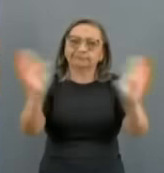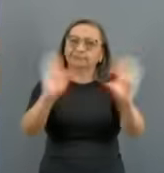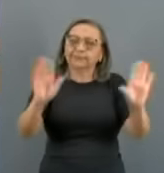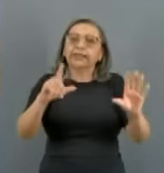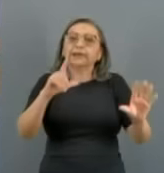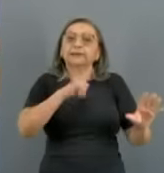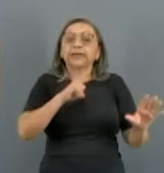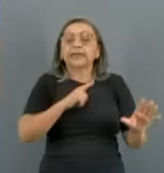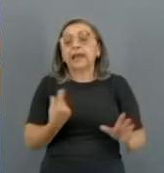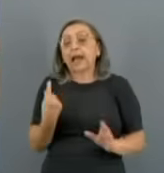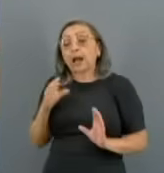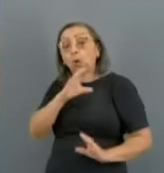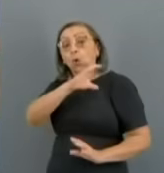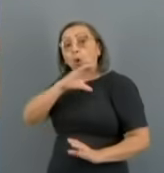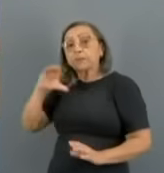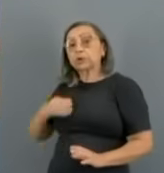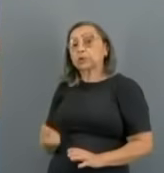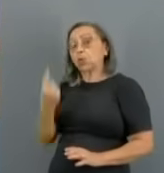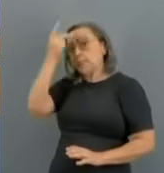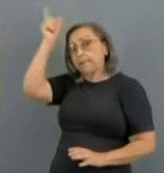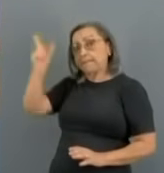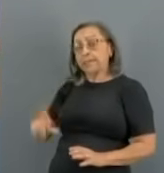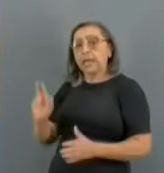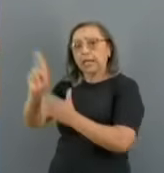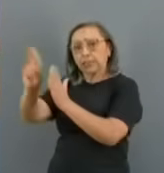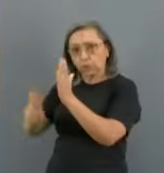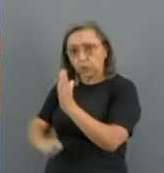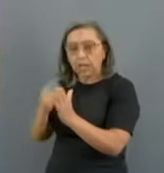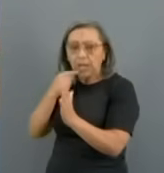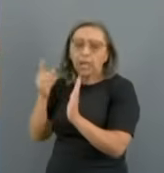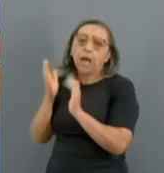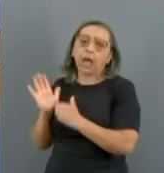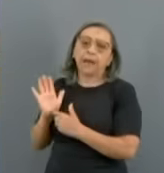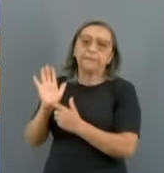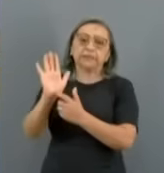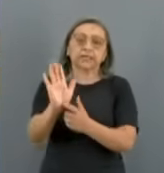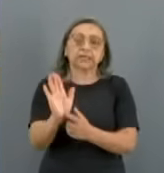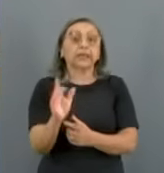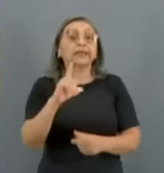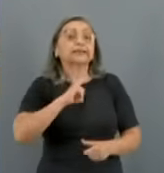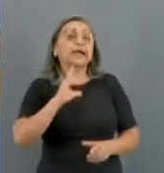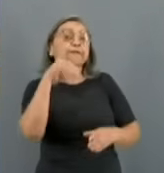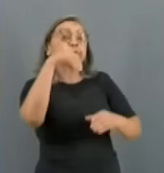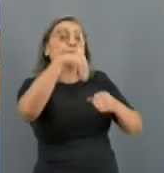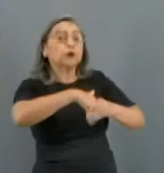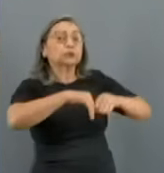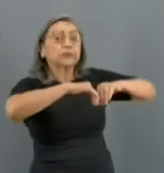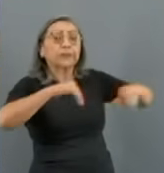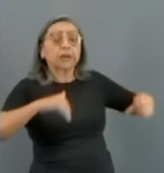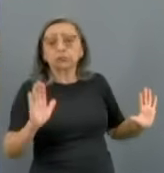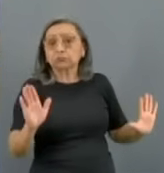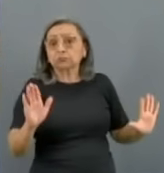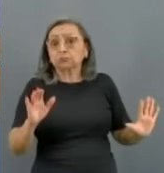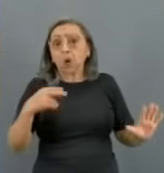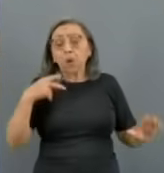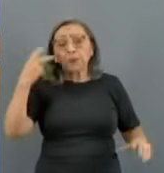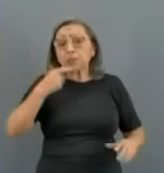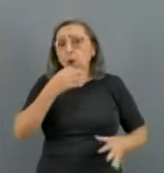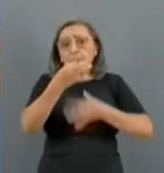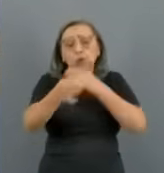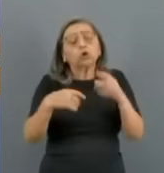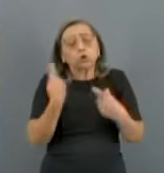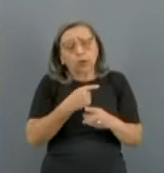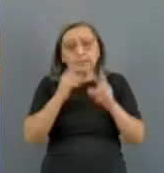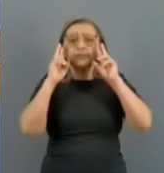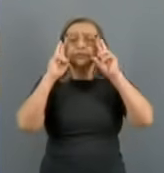tem uma relatora e ela apresenta o seu parecer. Existe voto em separado, é a opinião de um parlamentar, que nós respeitamos,